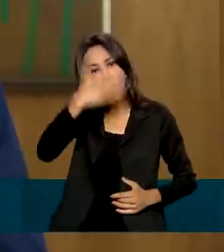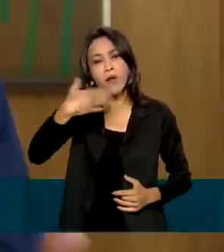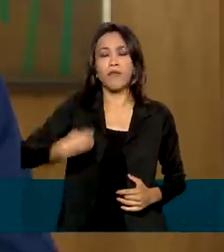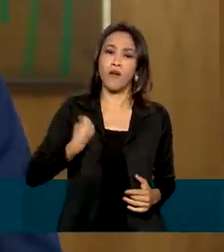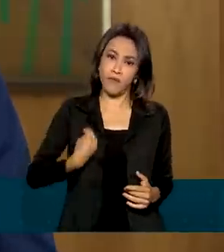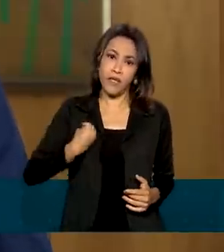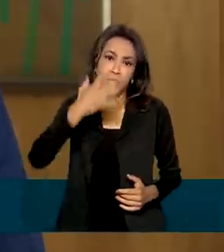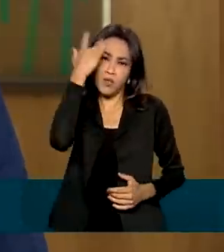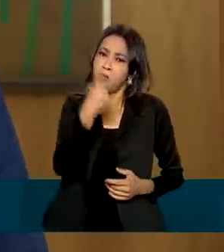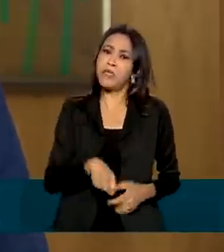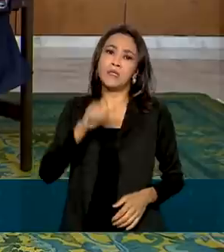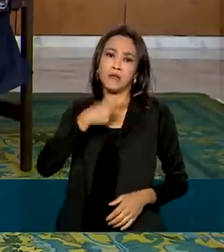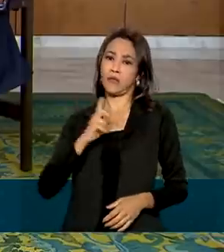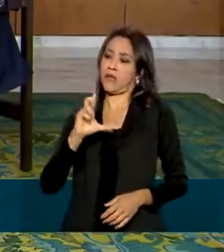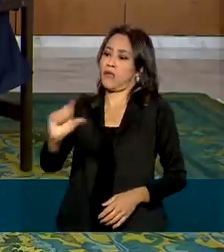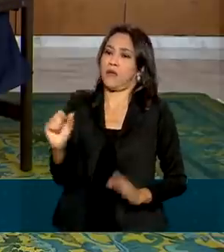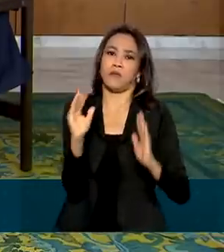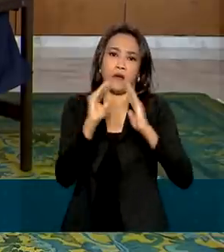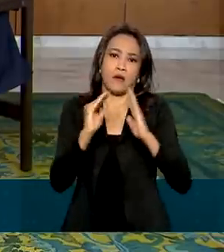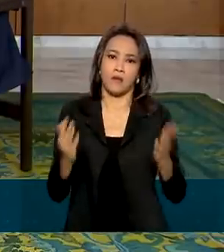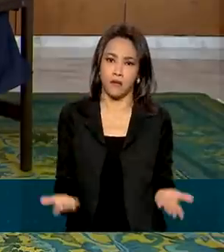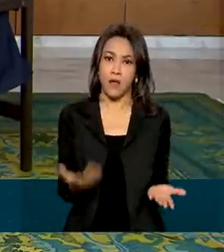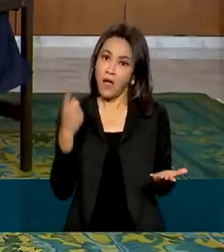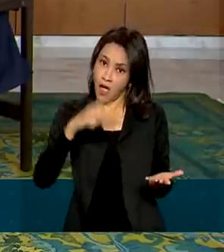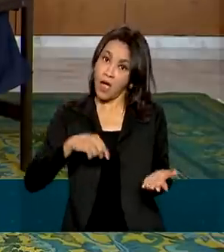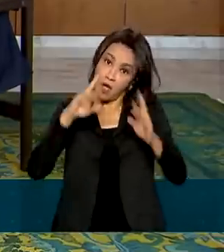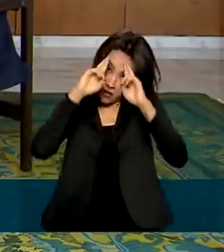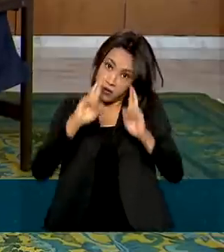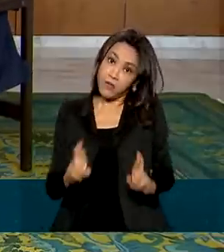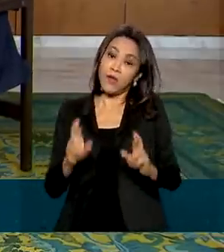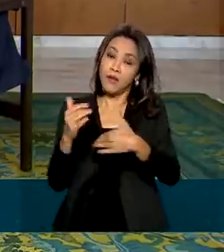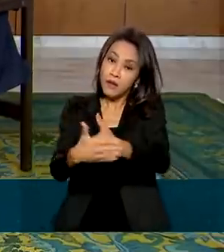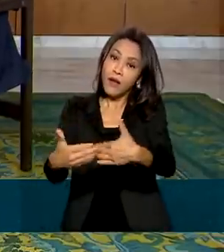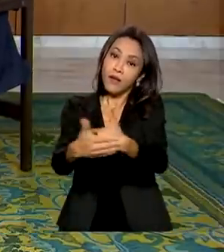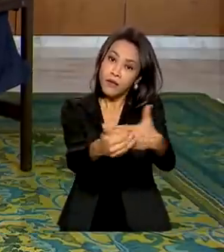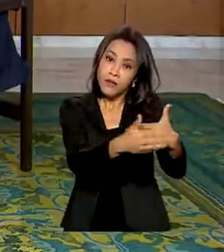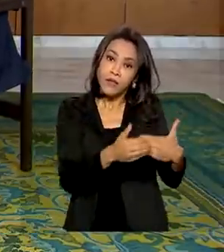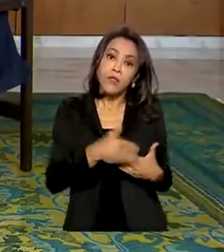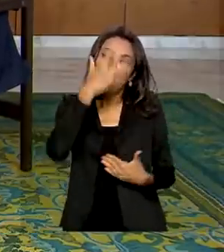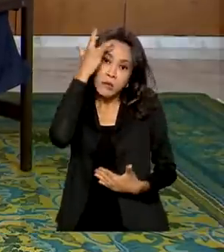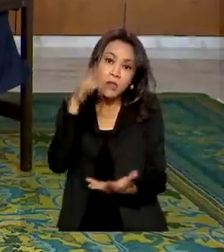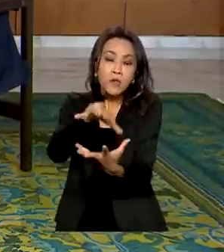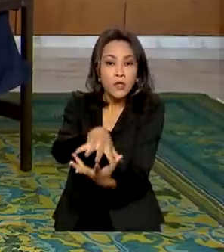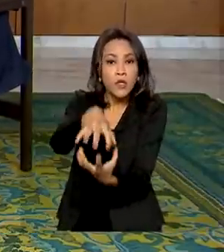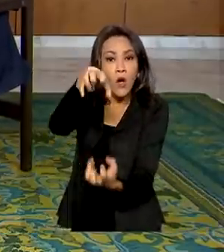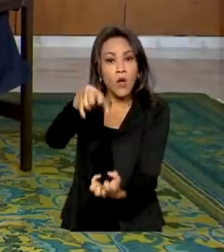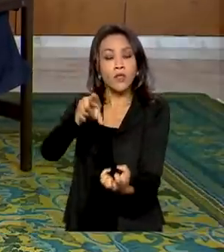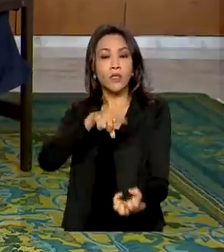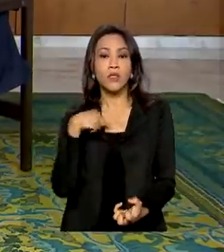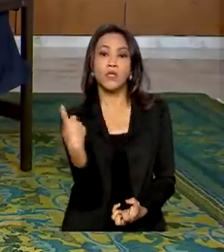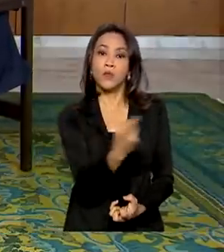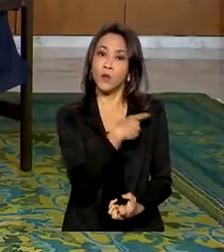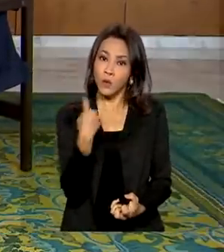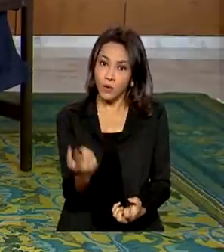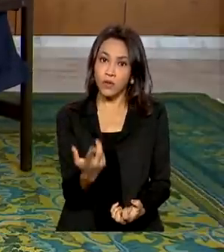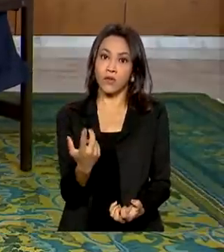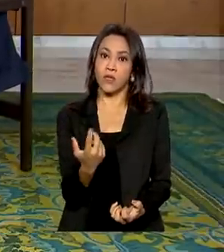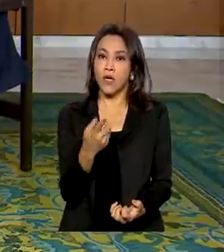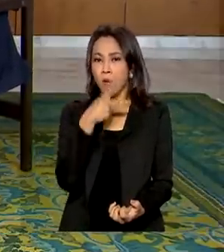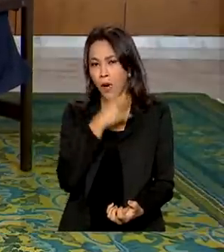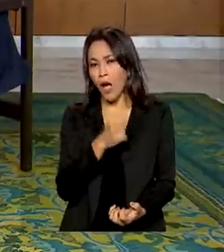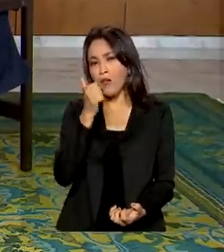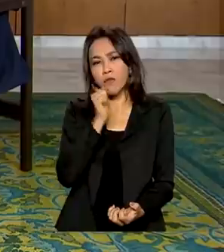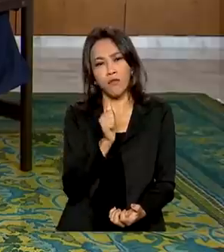vida da pessoa sem ela sair de casa. É uma prova de humanidade, né? E carinho com os mais velhos que nos legaram, que são nossos pais,